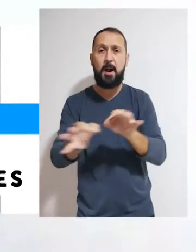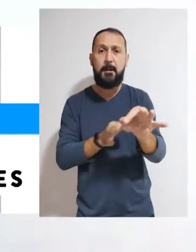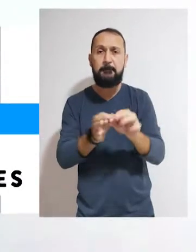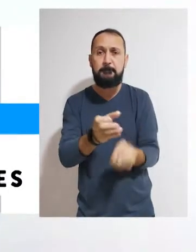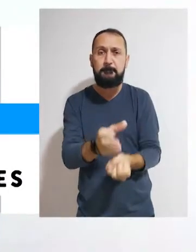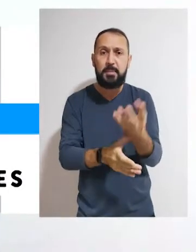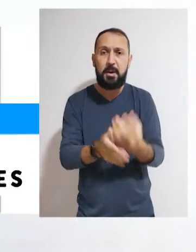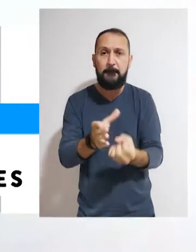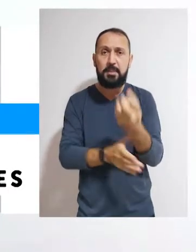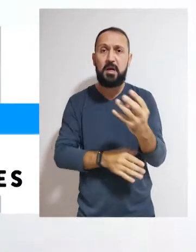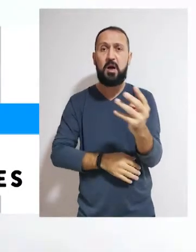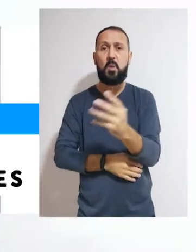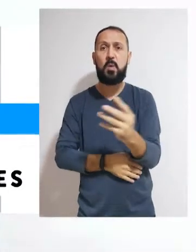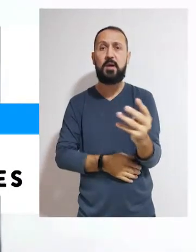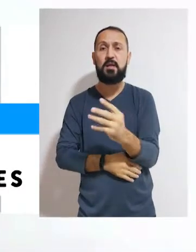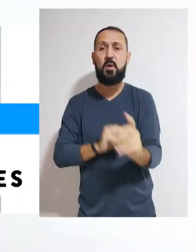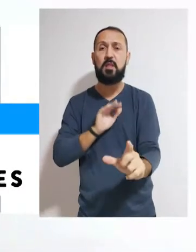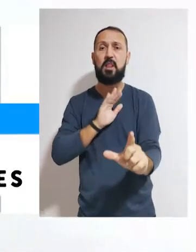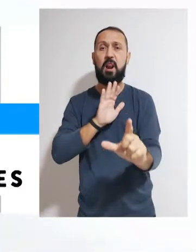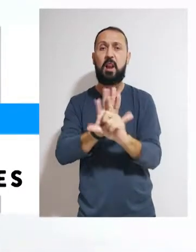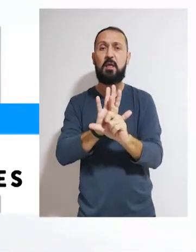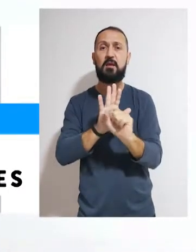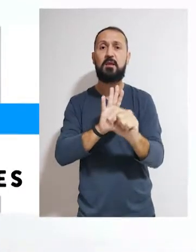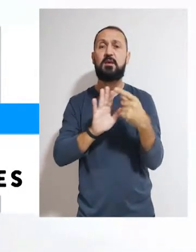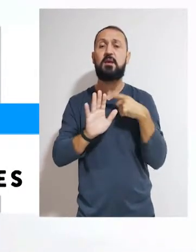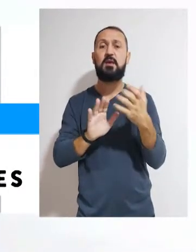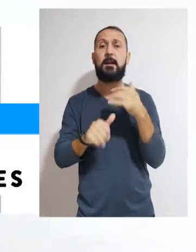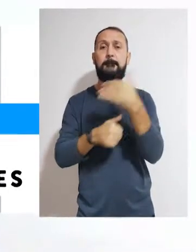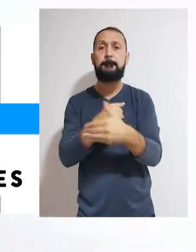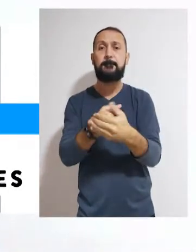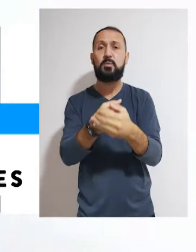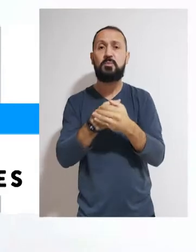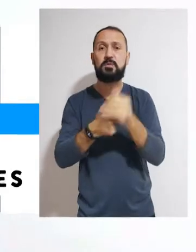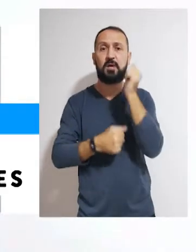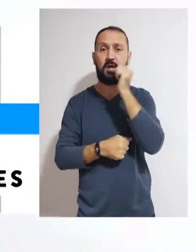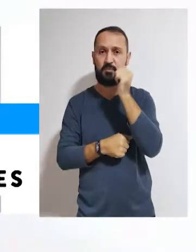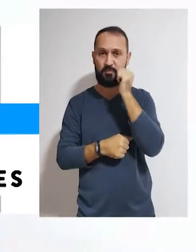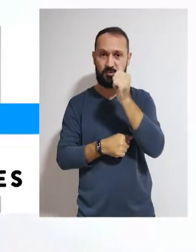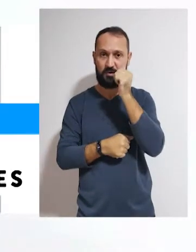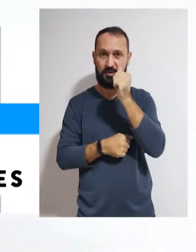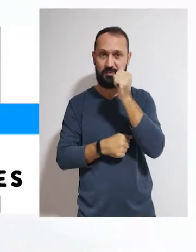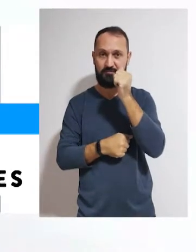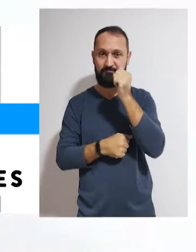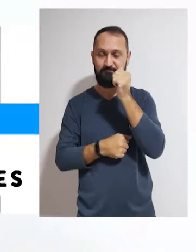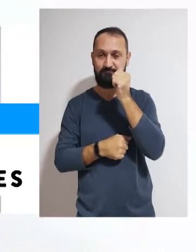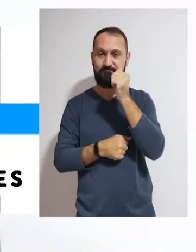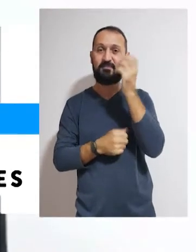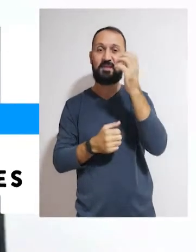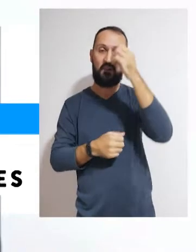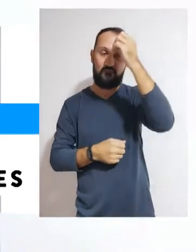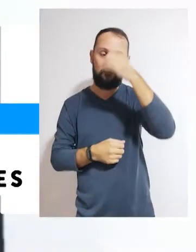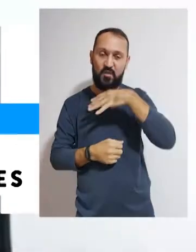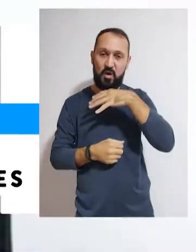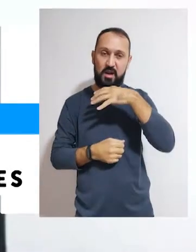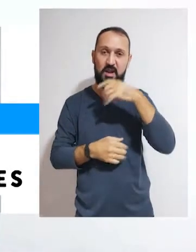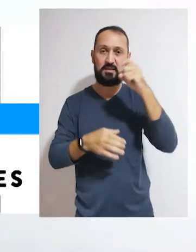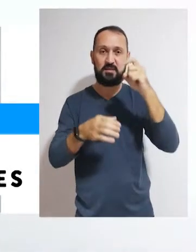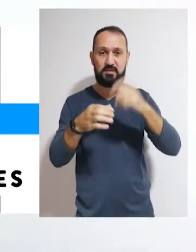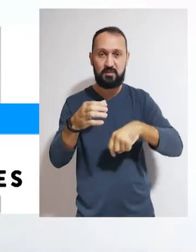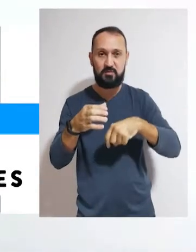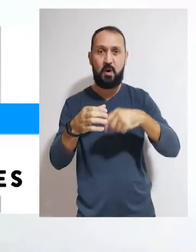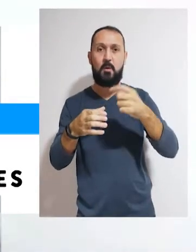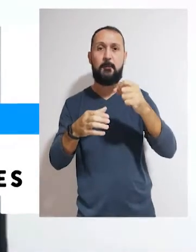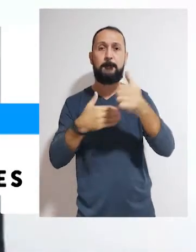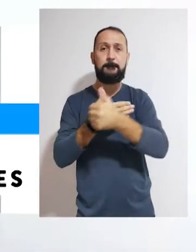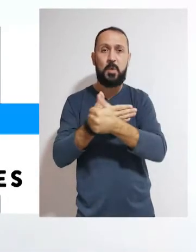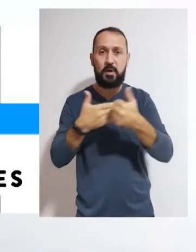já produziu mais de 44 leis que visam proteger as mulheres da violência sexual, moral